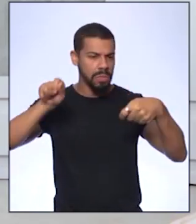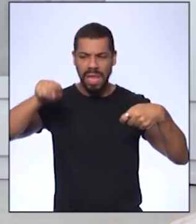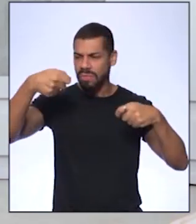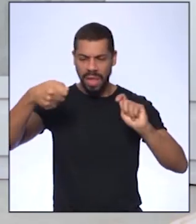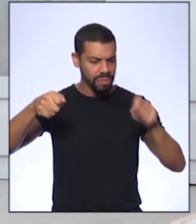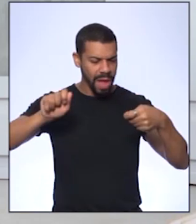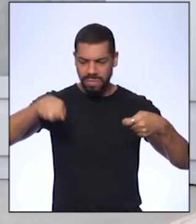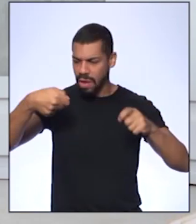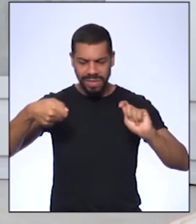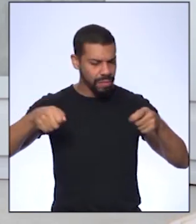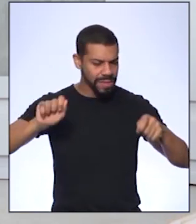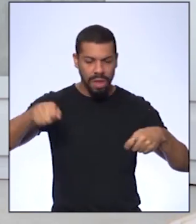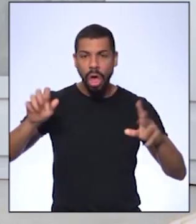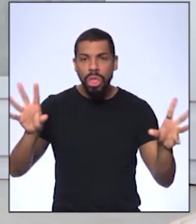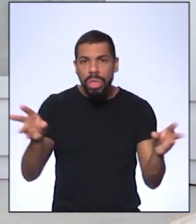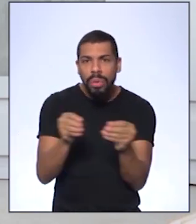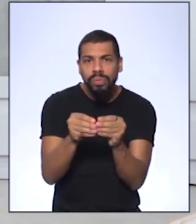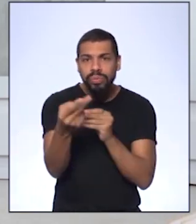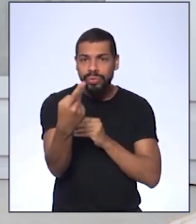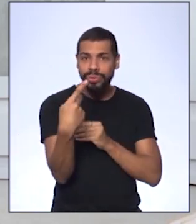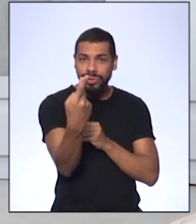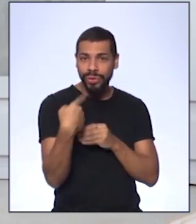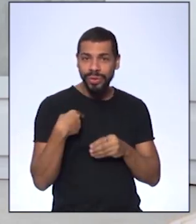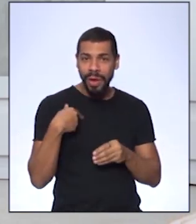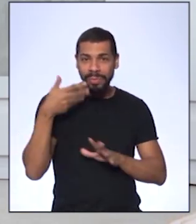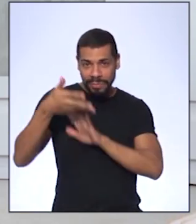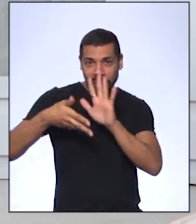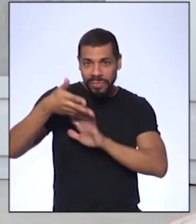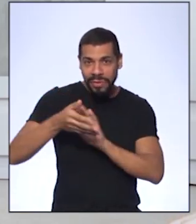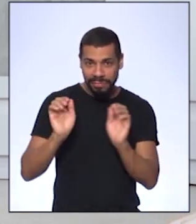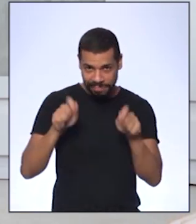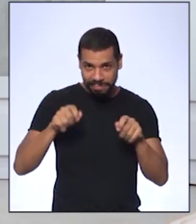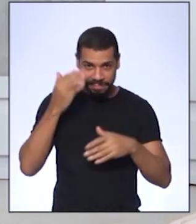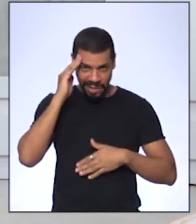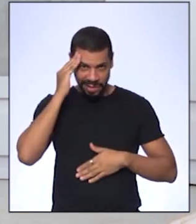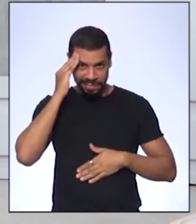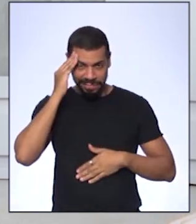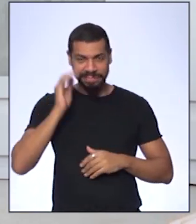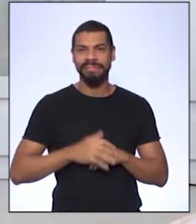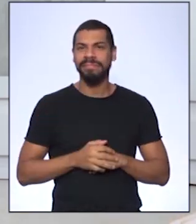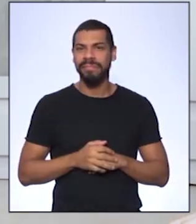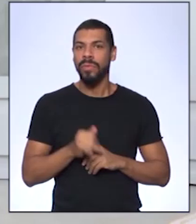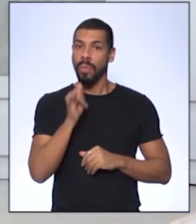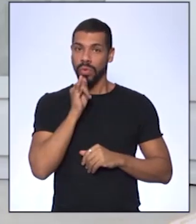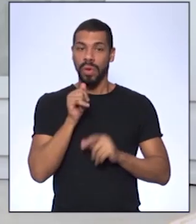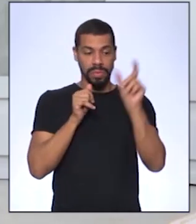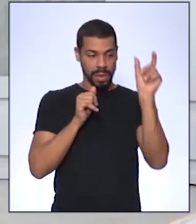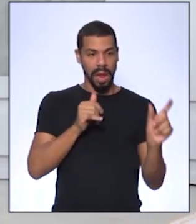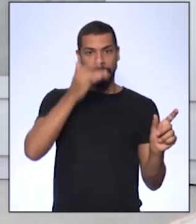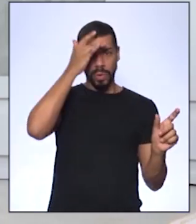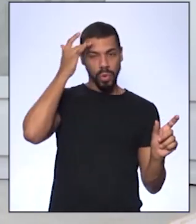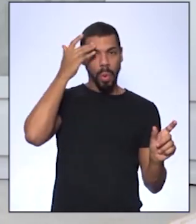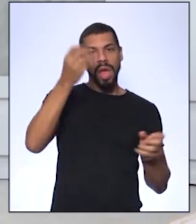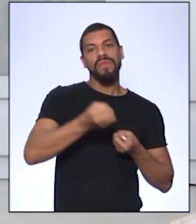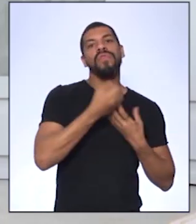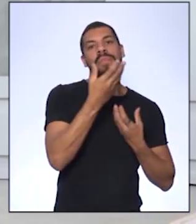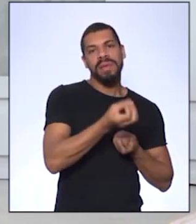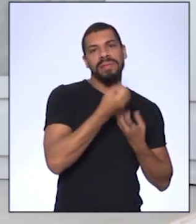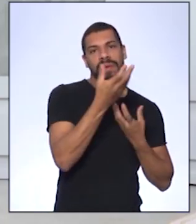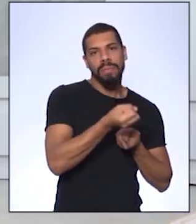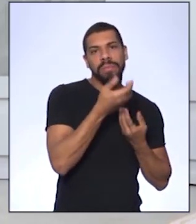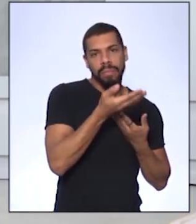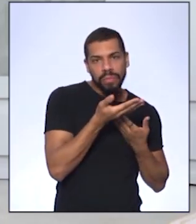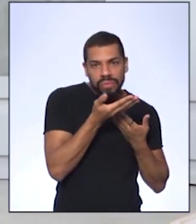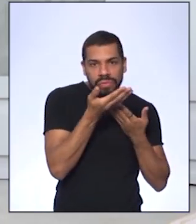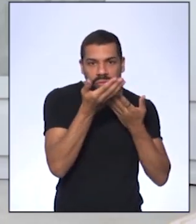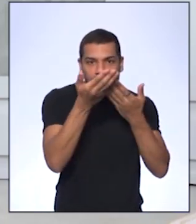palavras pautadas num idioma que eu e você partilhamos. Percebeu? Então, volta. Eu tenho um emissor que manda uma mensagem que passa